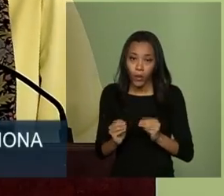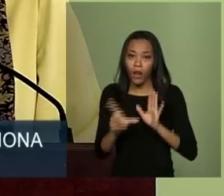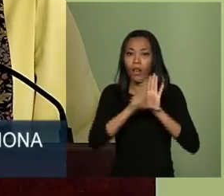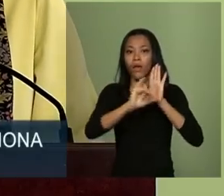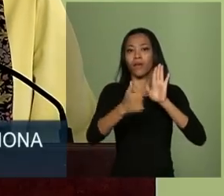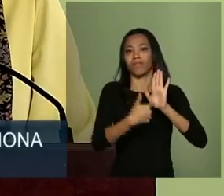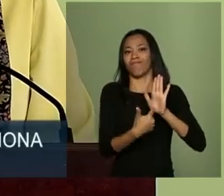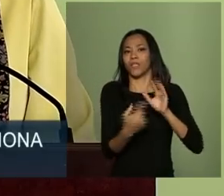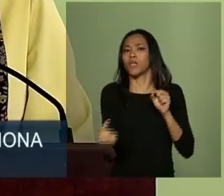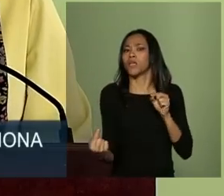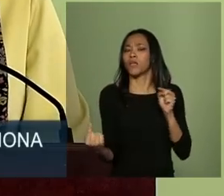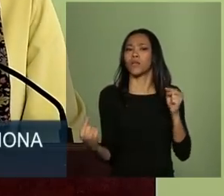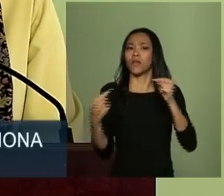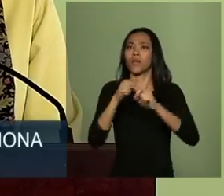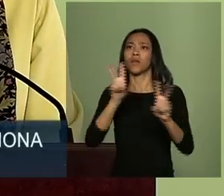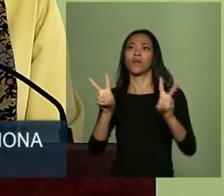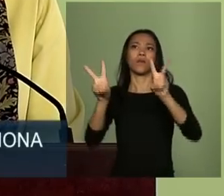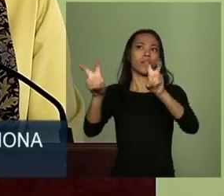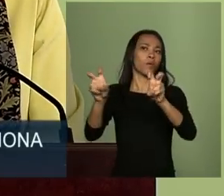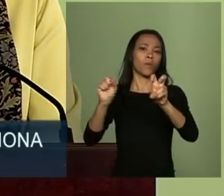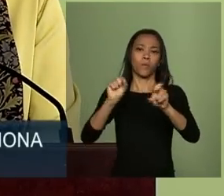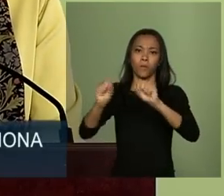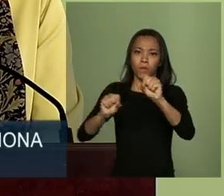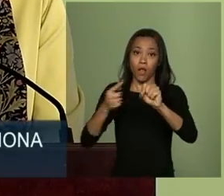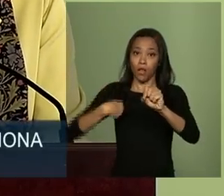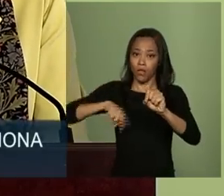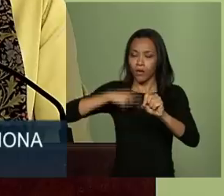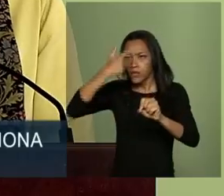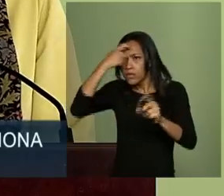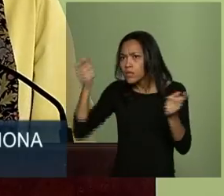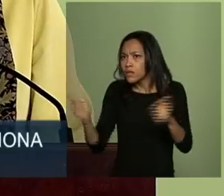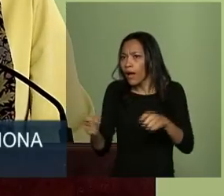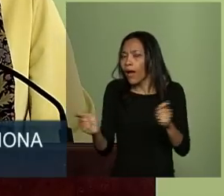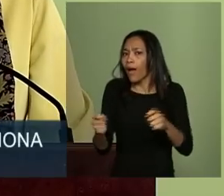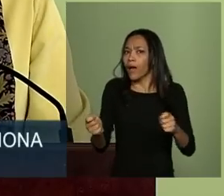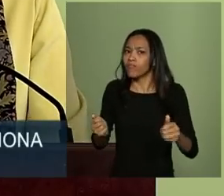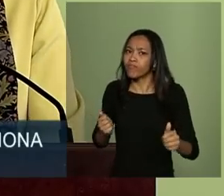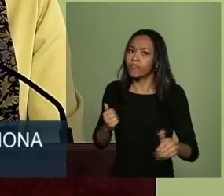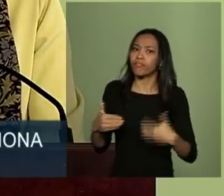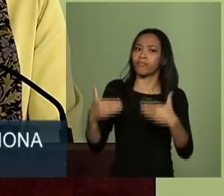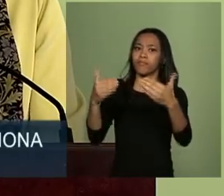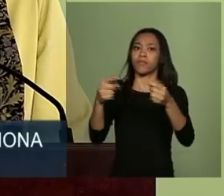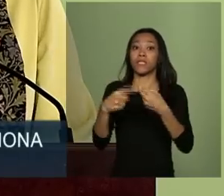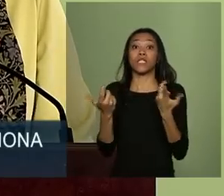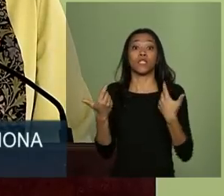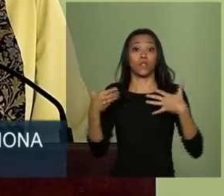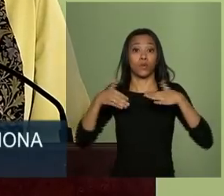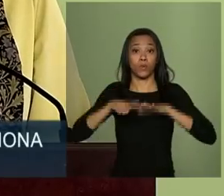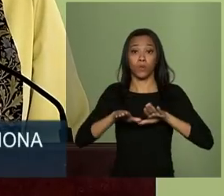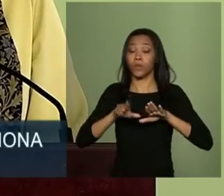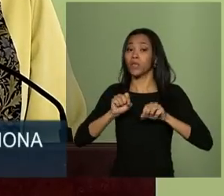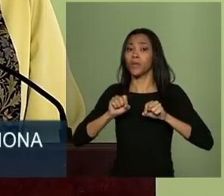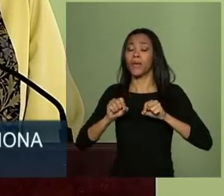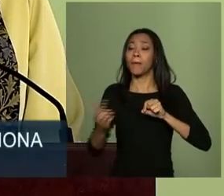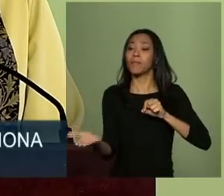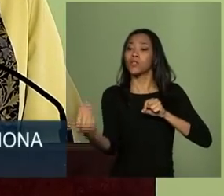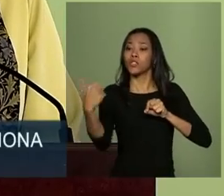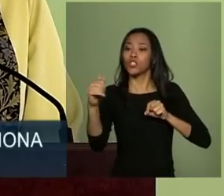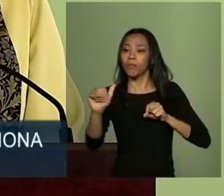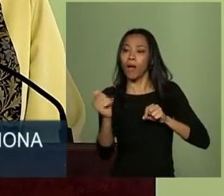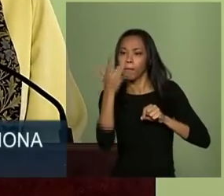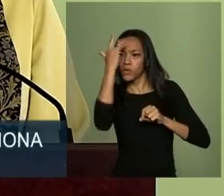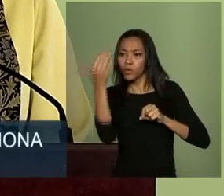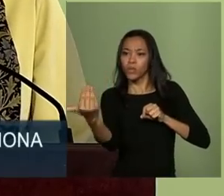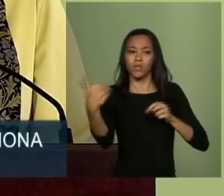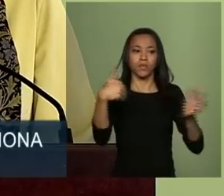combina a nossa capacidade de desenvolver, de incluir as pessoas